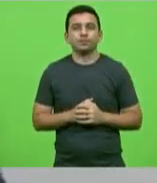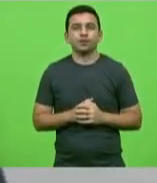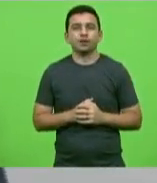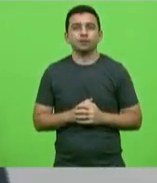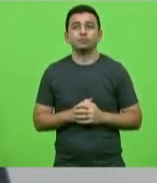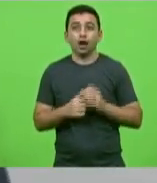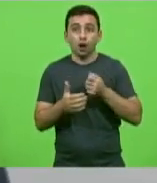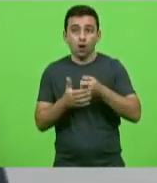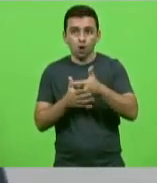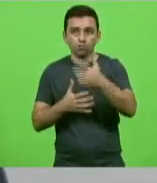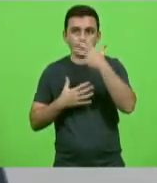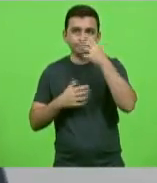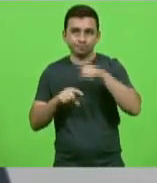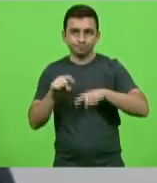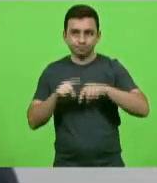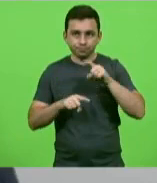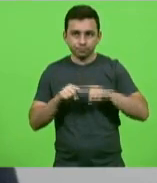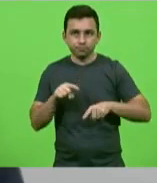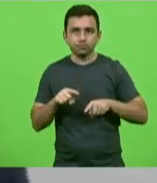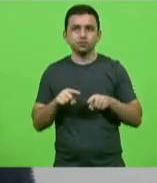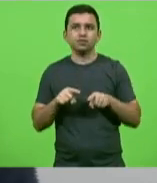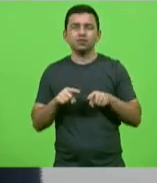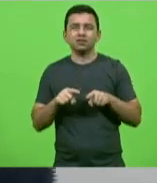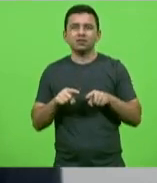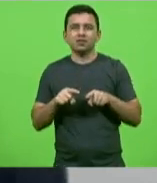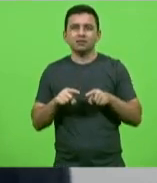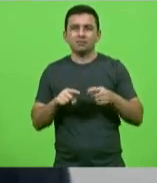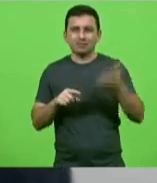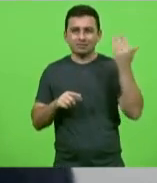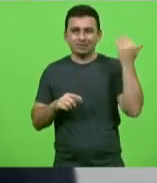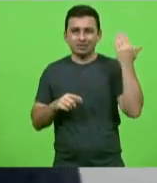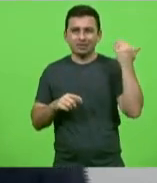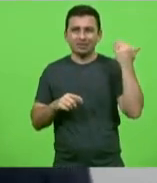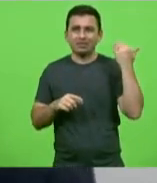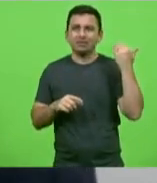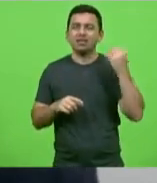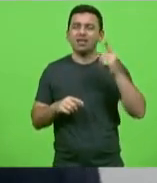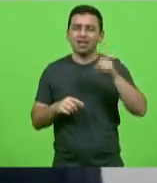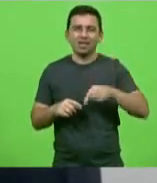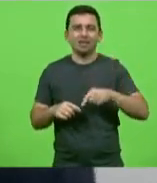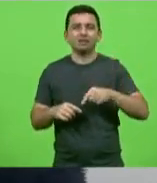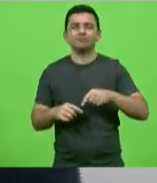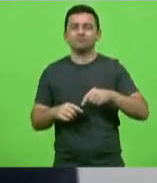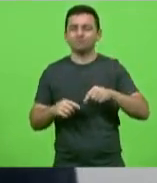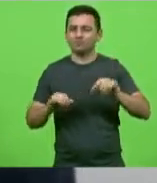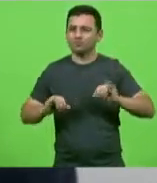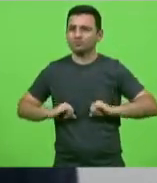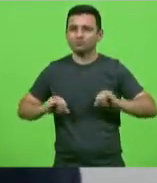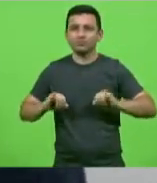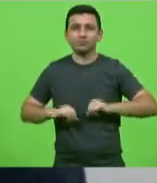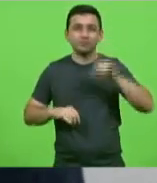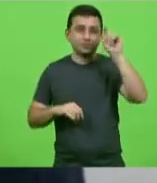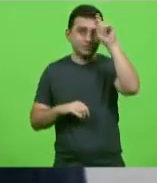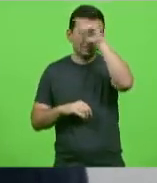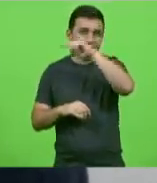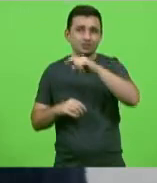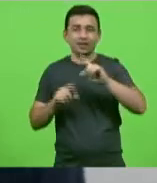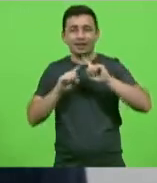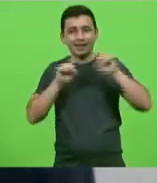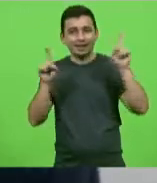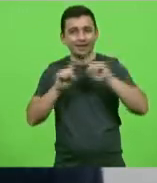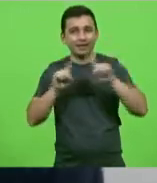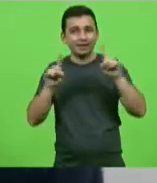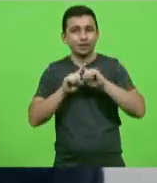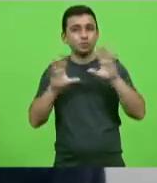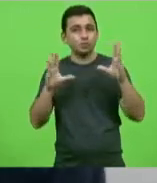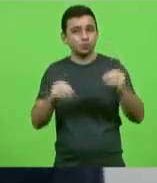A compra dos respiradores, então, naquela oportunidade, era a questão que mais açoitava os periódicos e que mais reclamava a